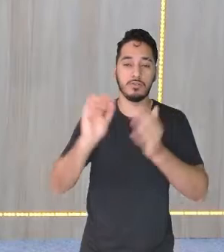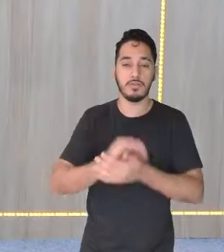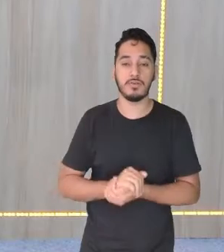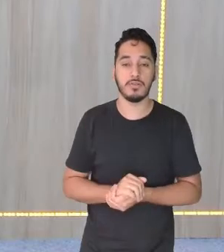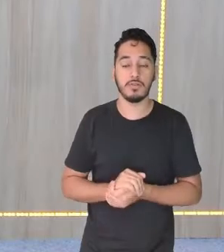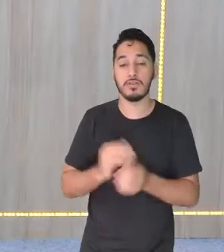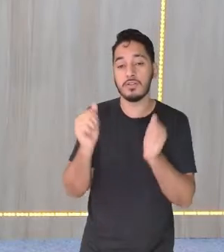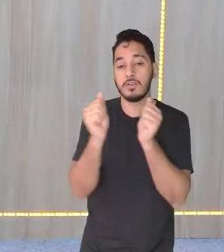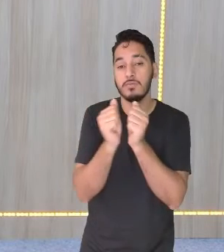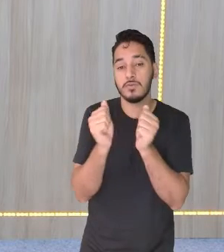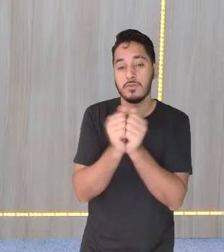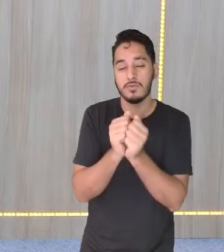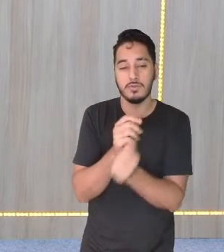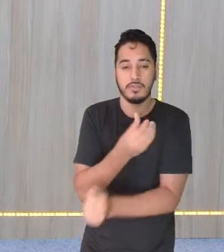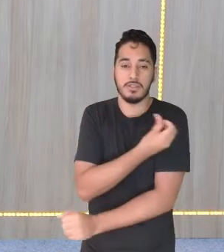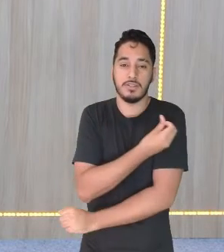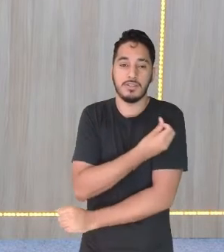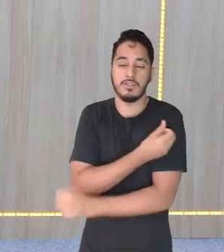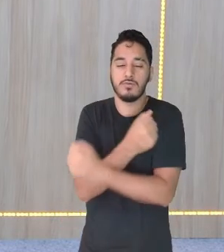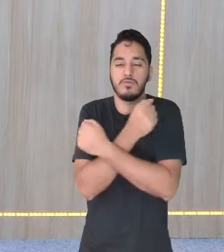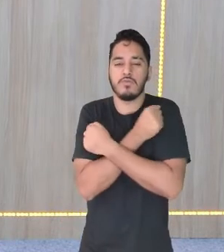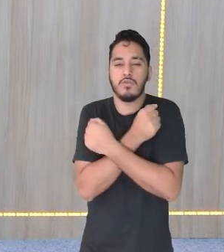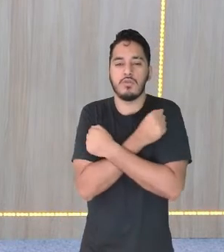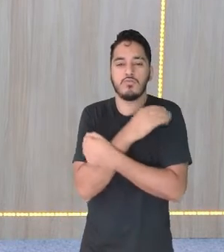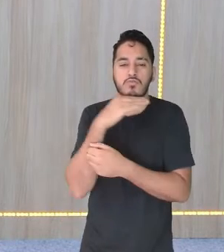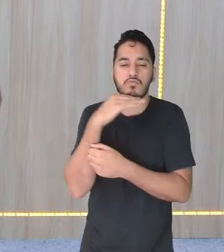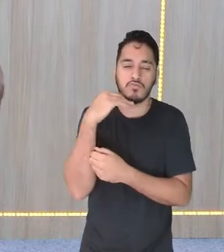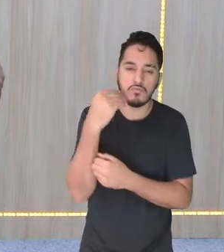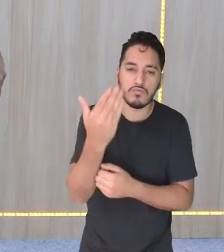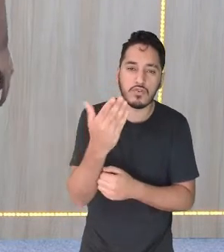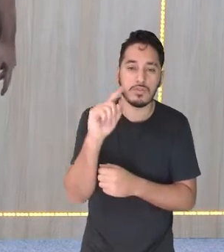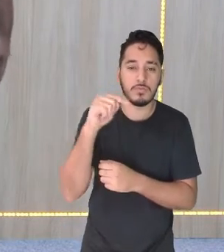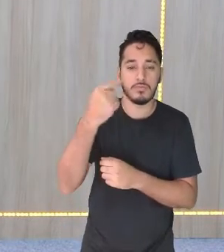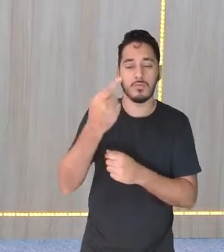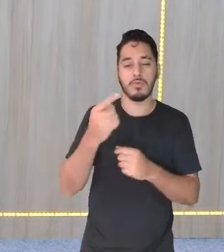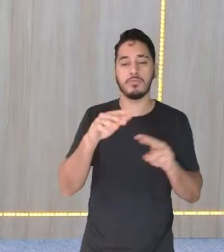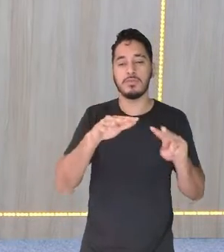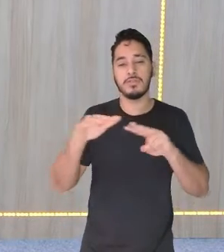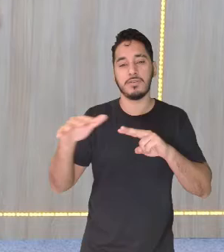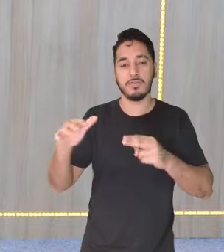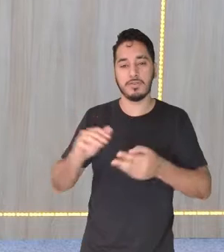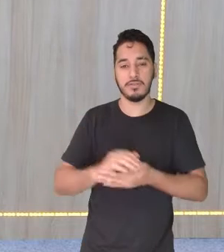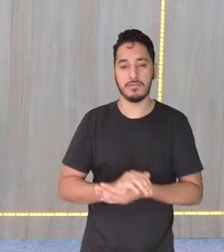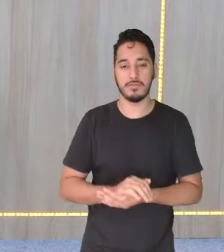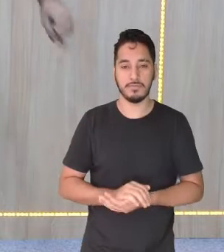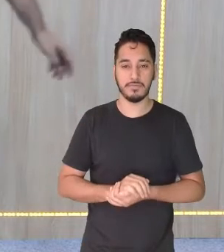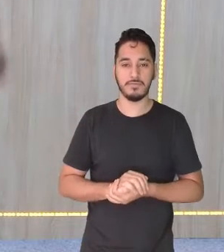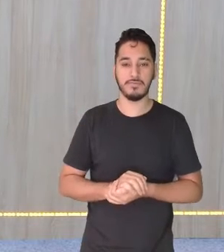Tamo junto, sexto ano. Forte abraço, ó. Até semana que vem, viu?